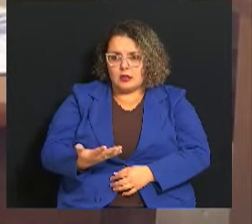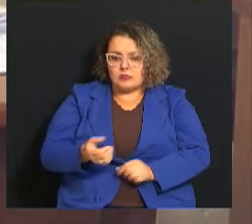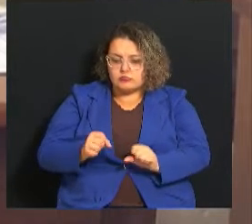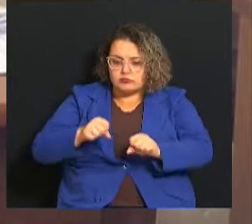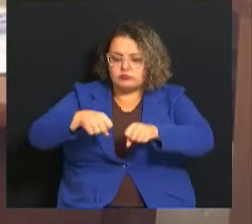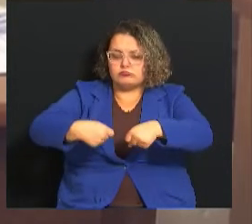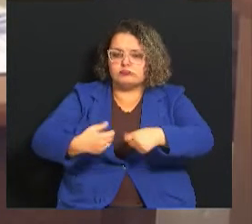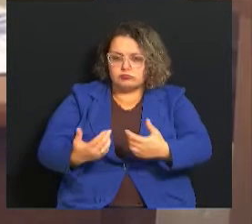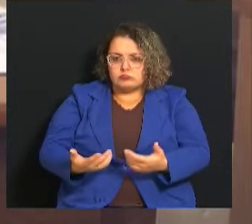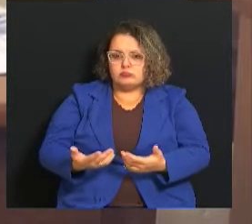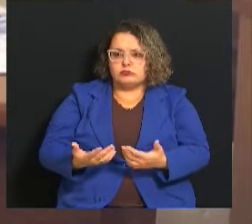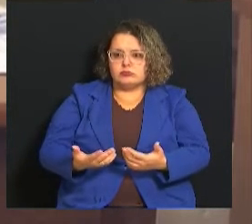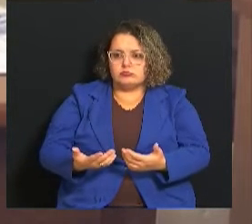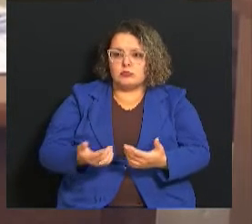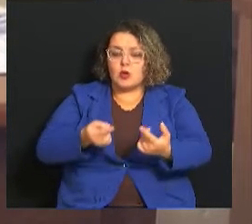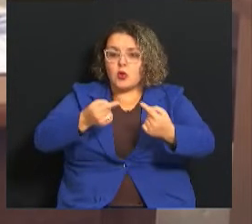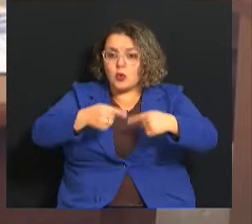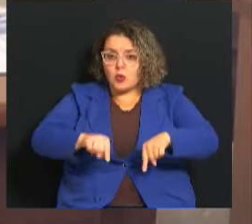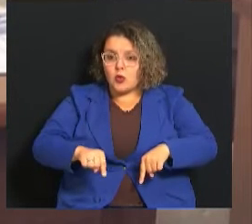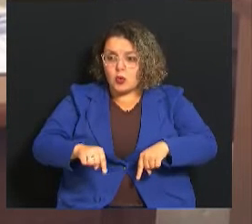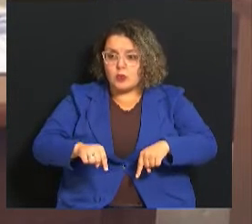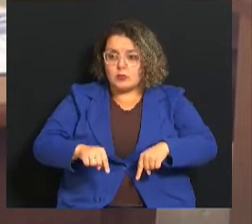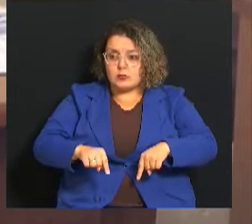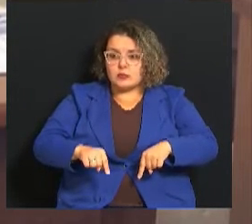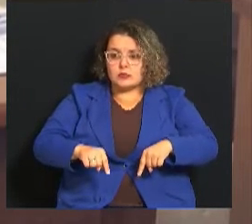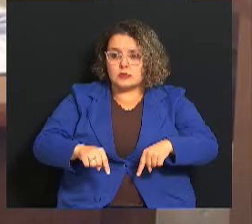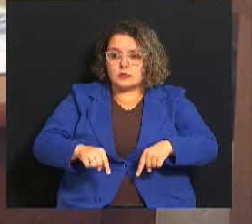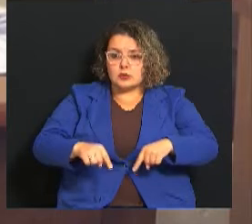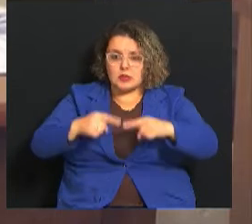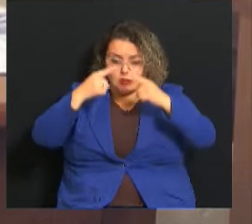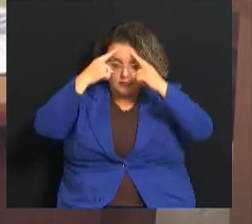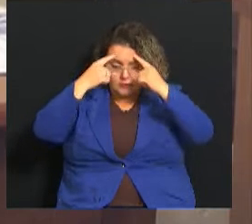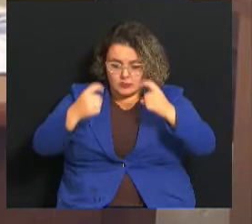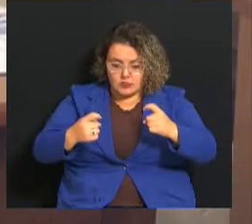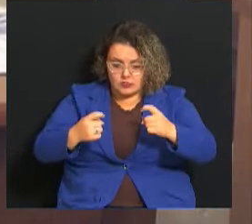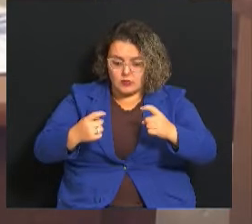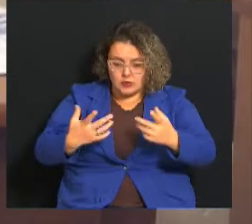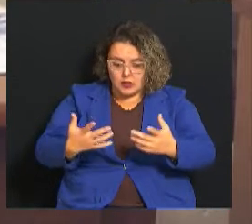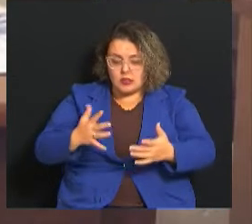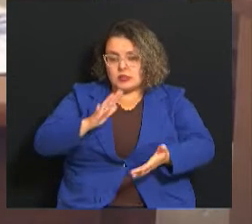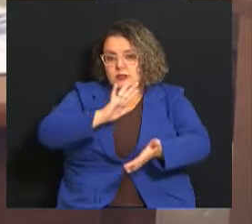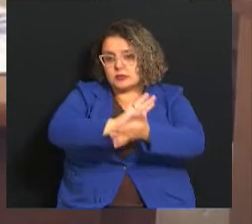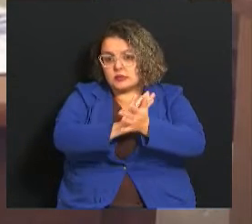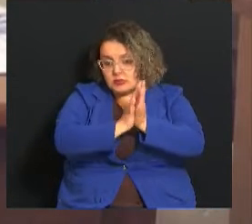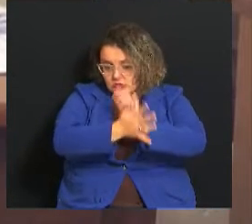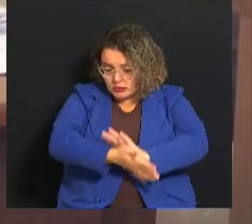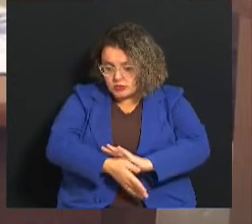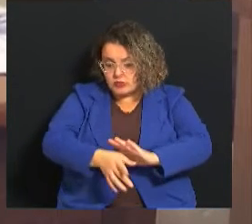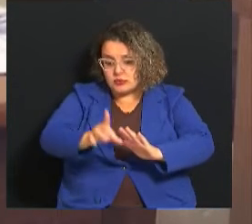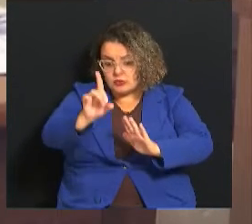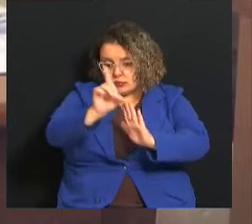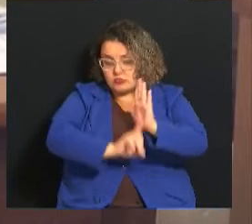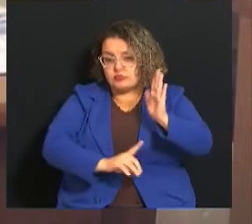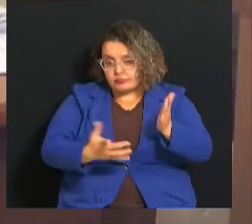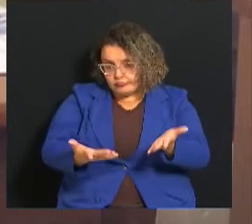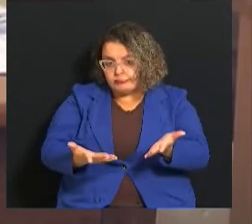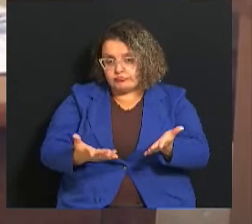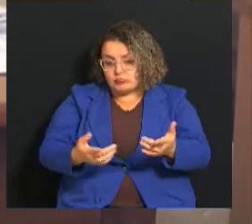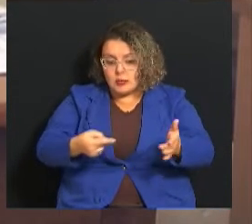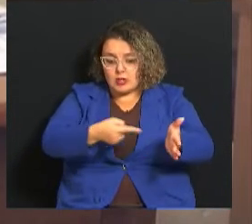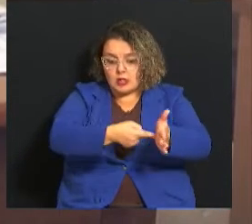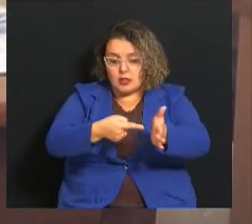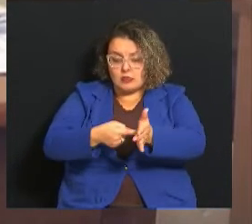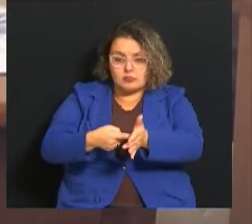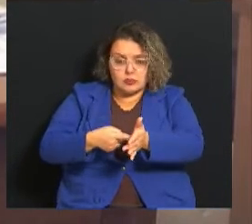engajamento contra a violação de direitos. Denunciar é importante, os professores têm um